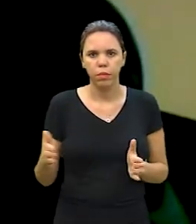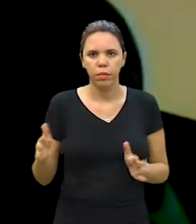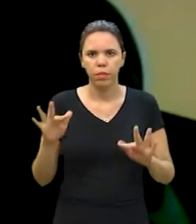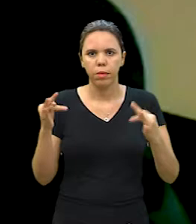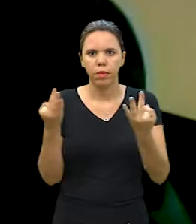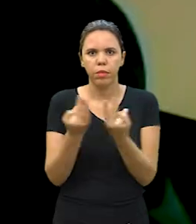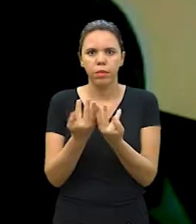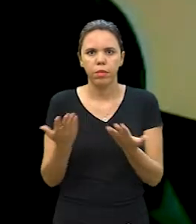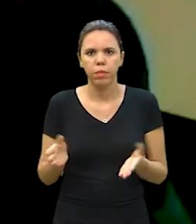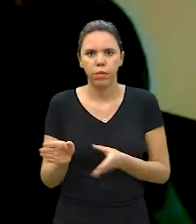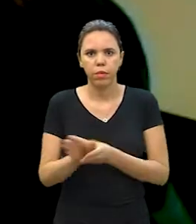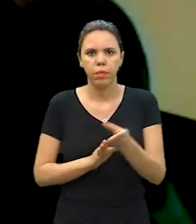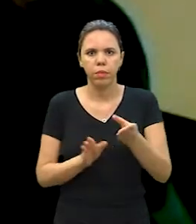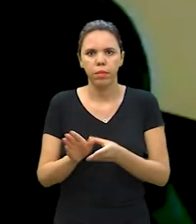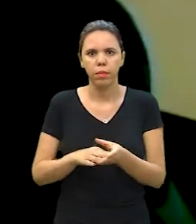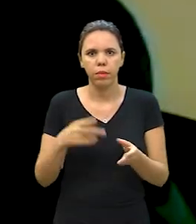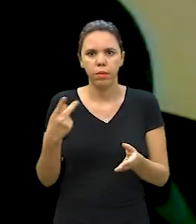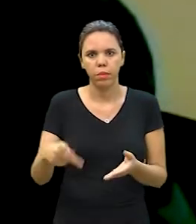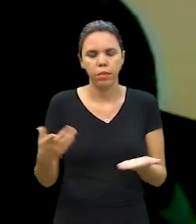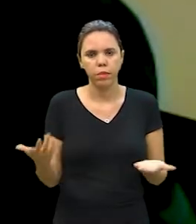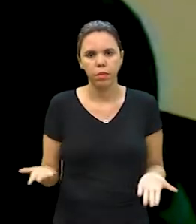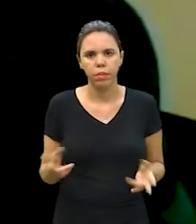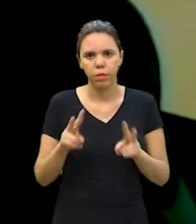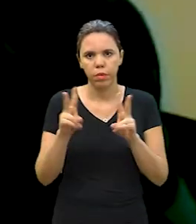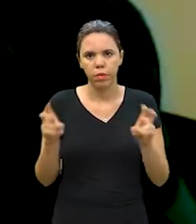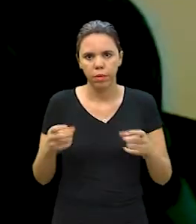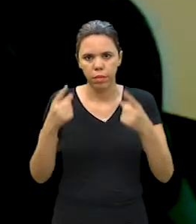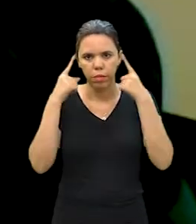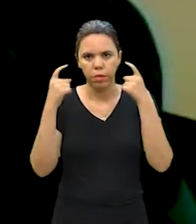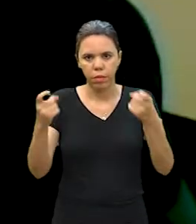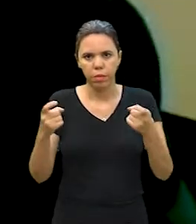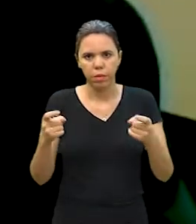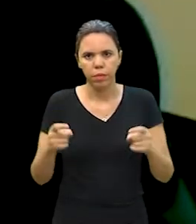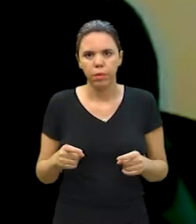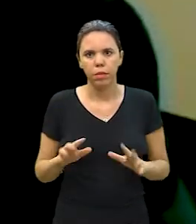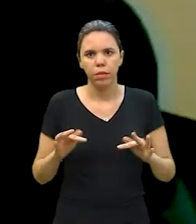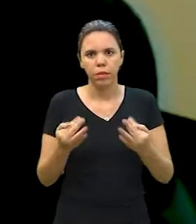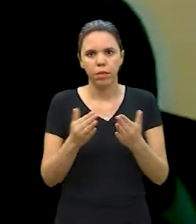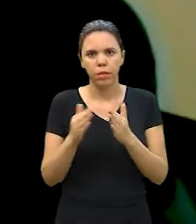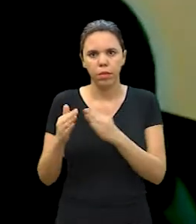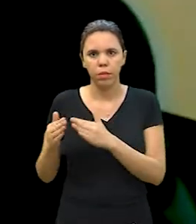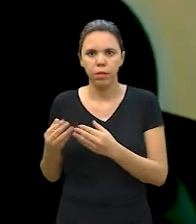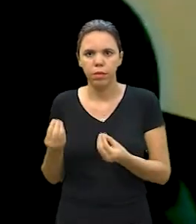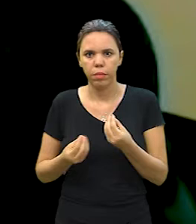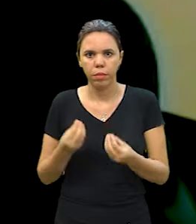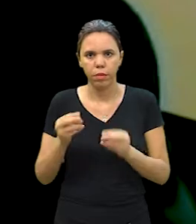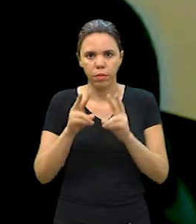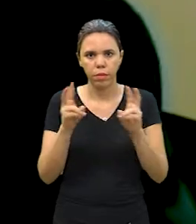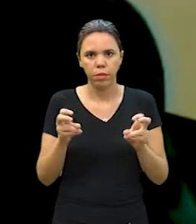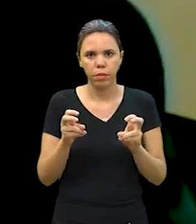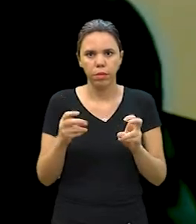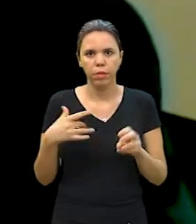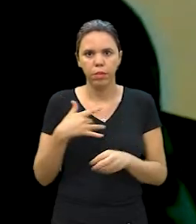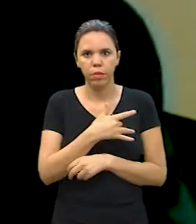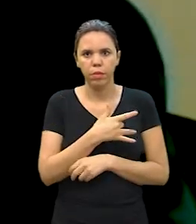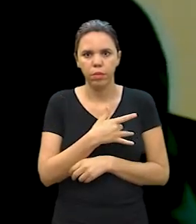nessa família e orientá-las, tanto em relação à violência doméstica, né? Como em relação a essa questão da saúde mesmo, que é